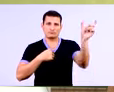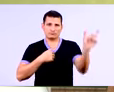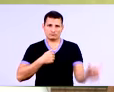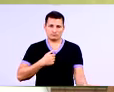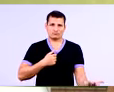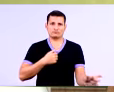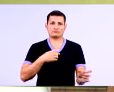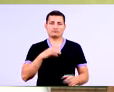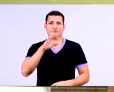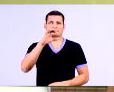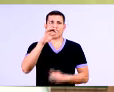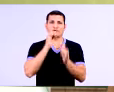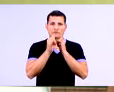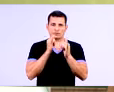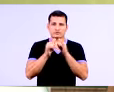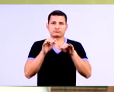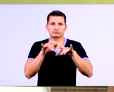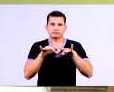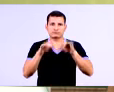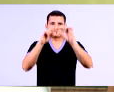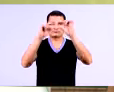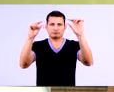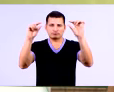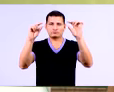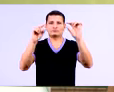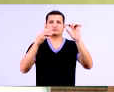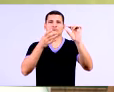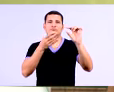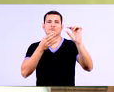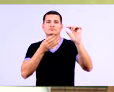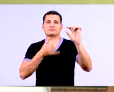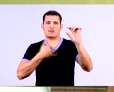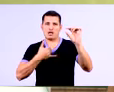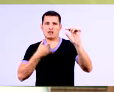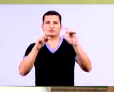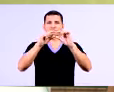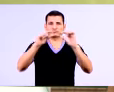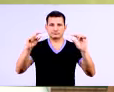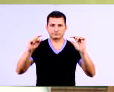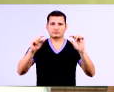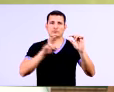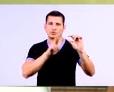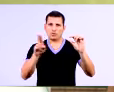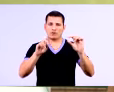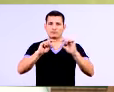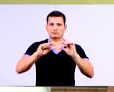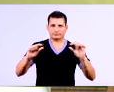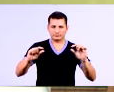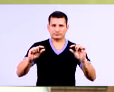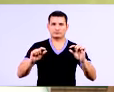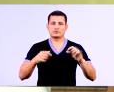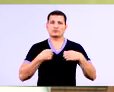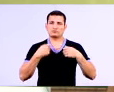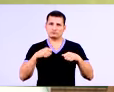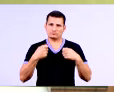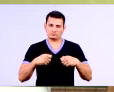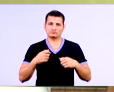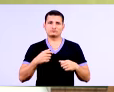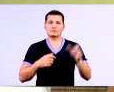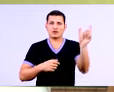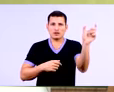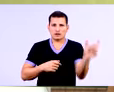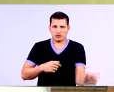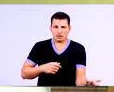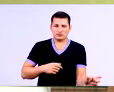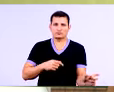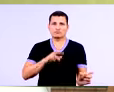com os dados, né, os dados do funcionário, os dados, né, de um fornecedor. Eu preciso que o cliente, o meu cliente, que